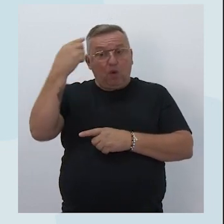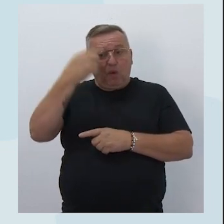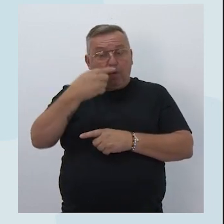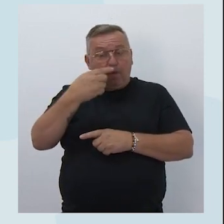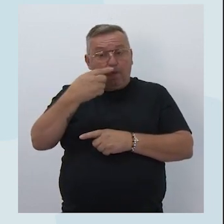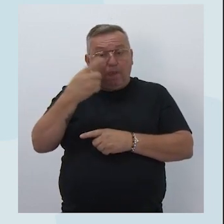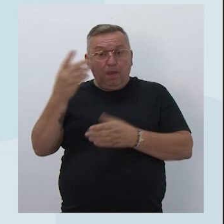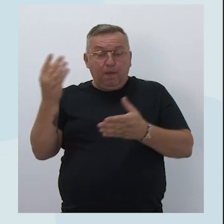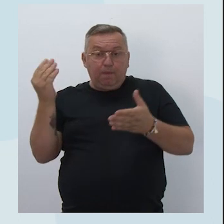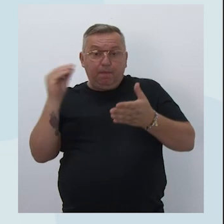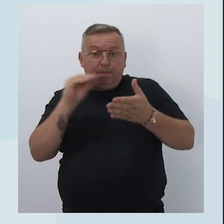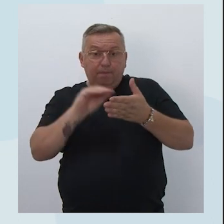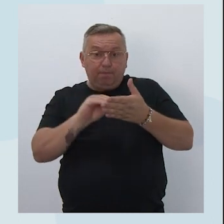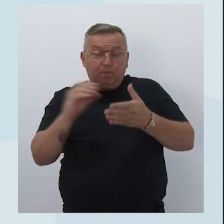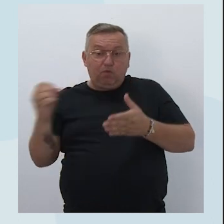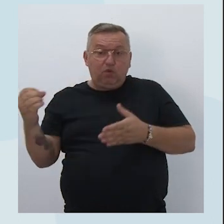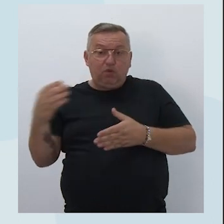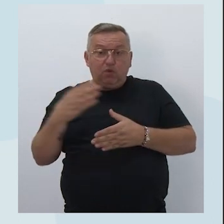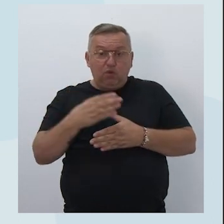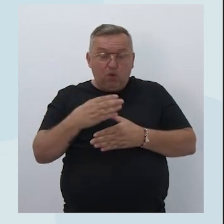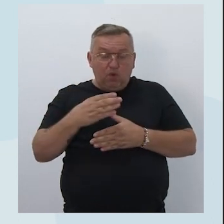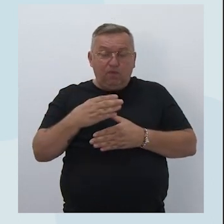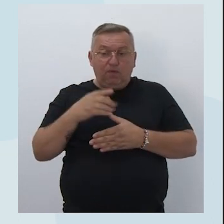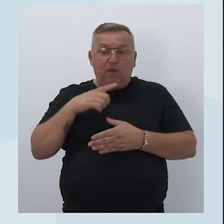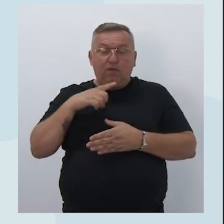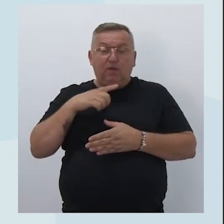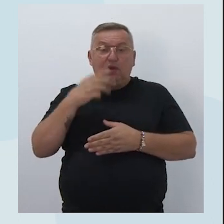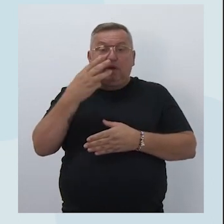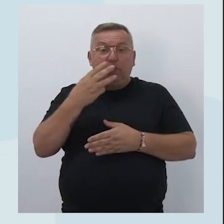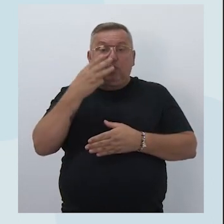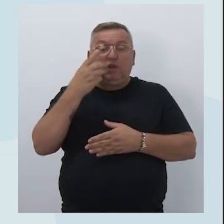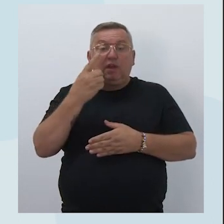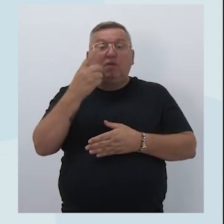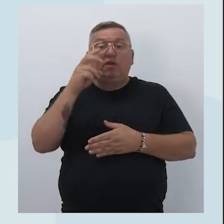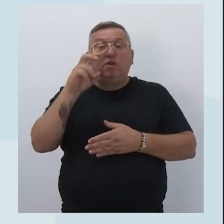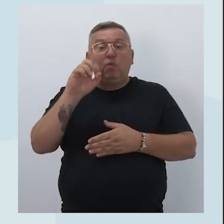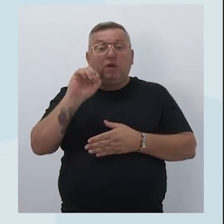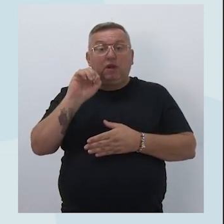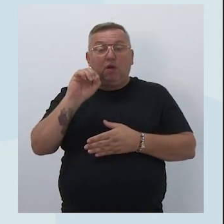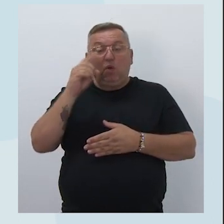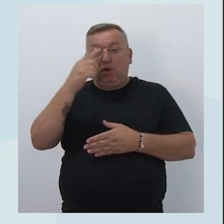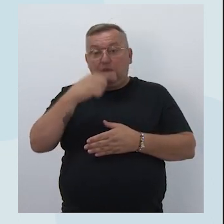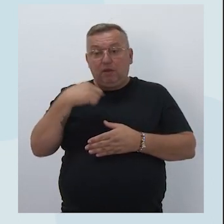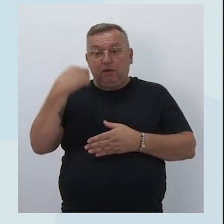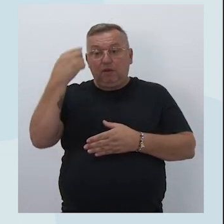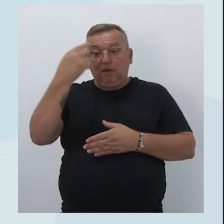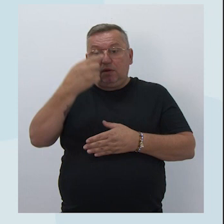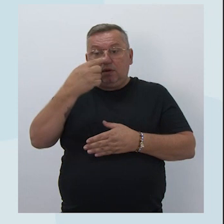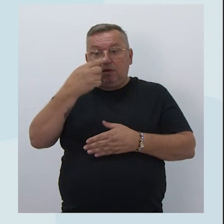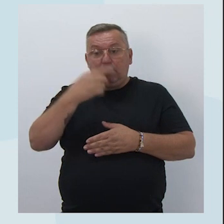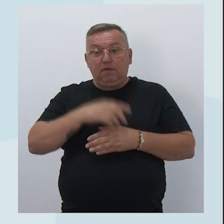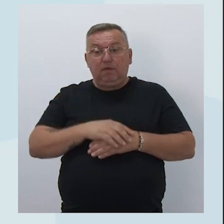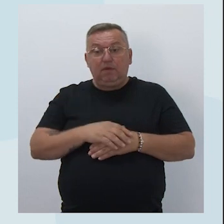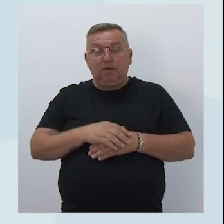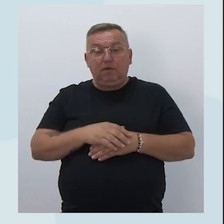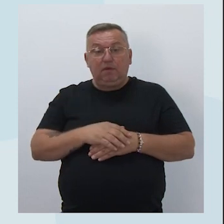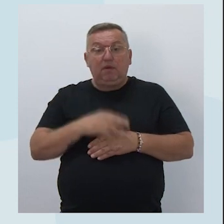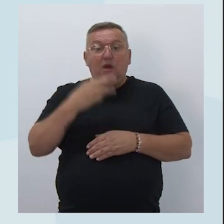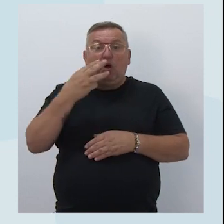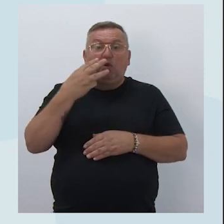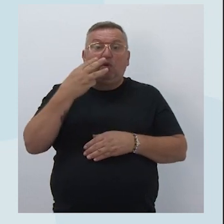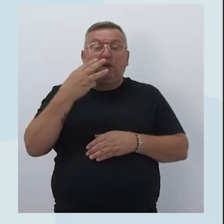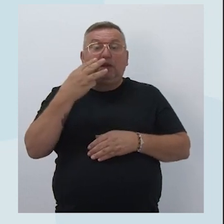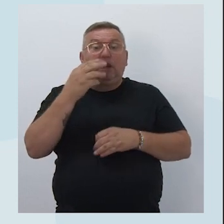o acréscimo dos três novos componentes do Enova, nós passamos a ter 3.150 horas na